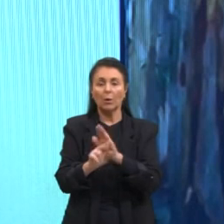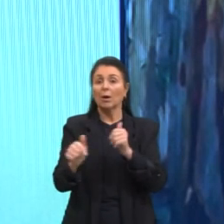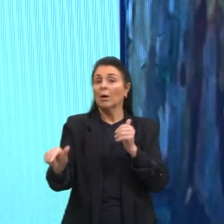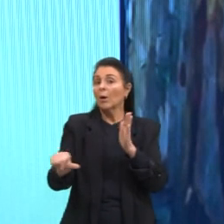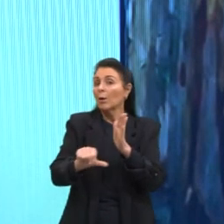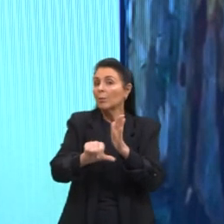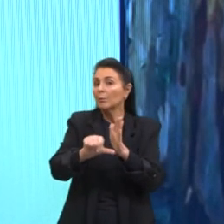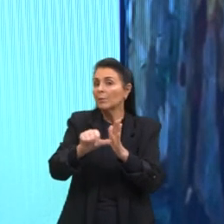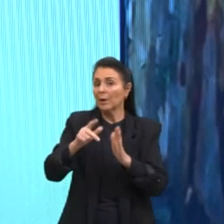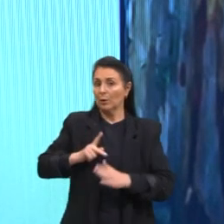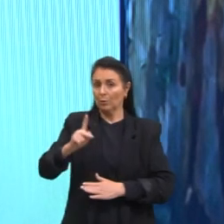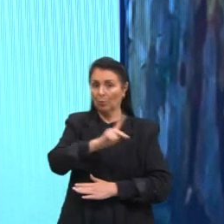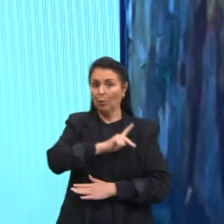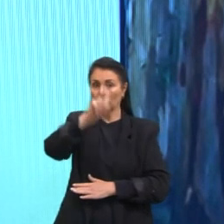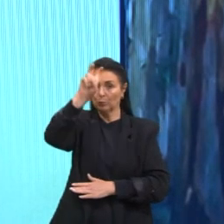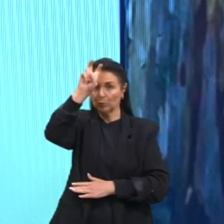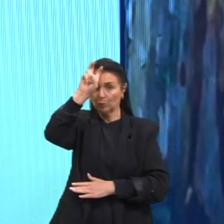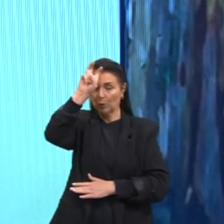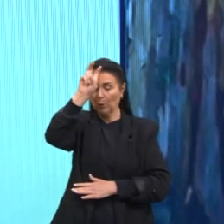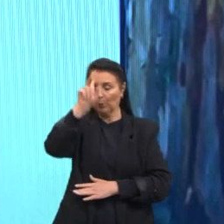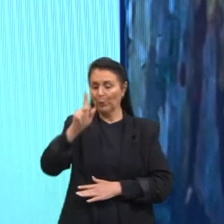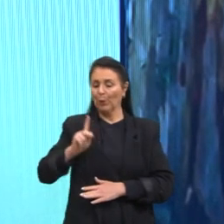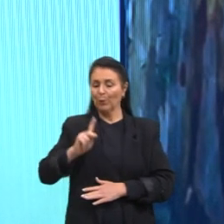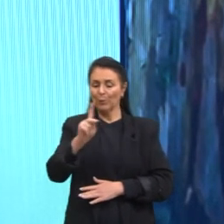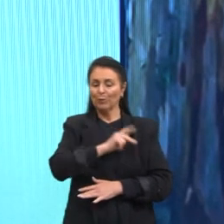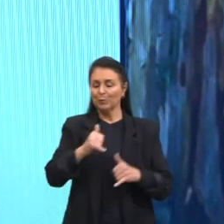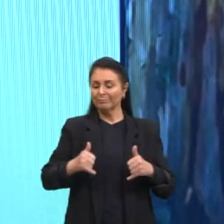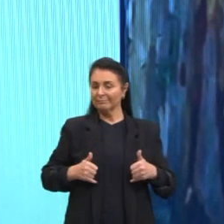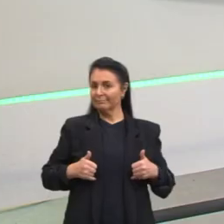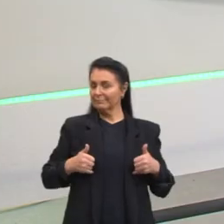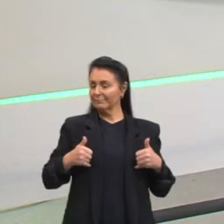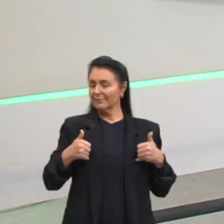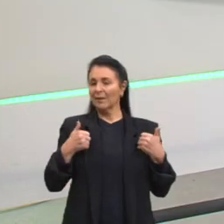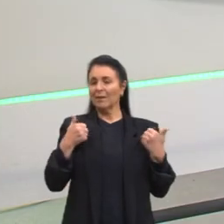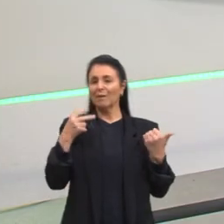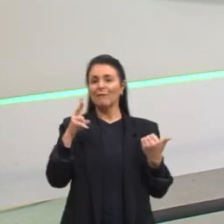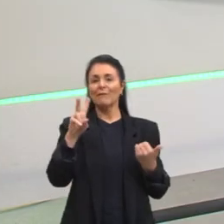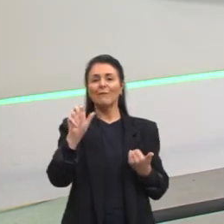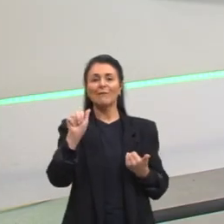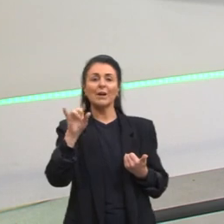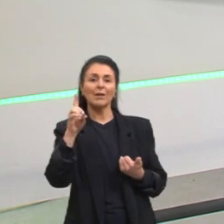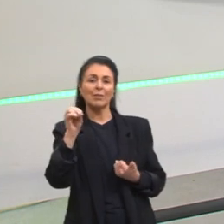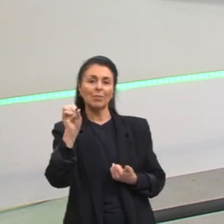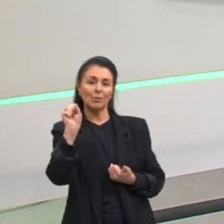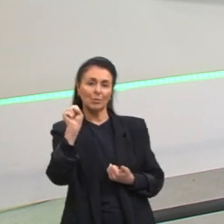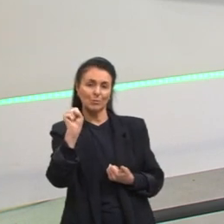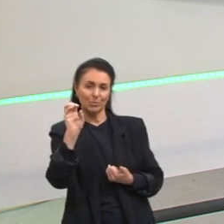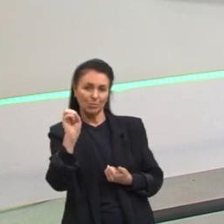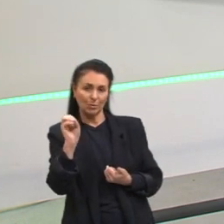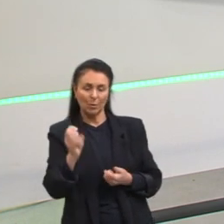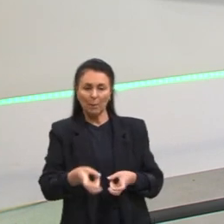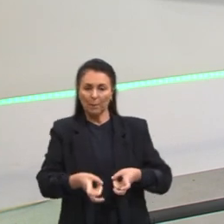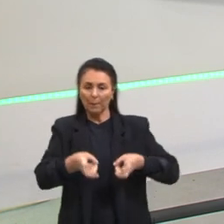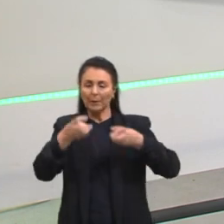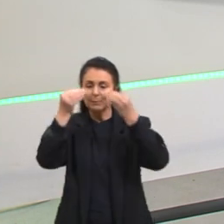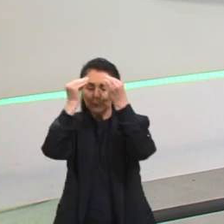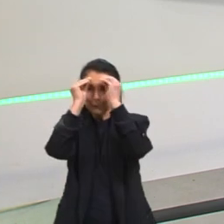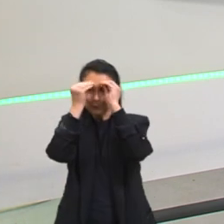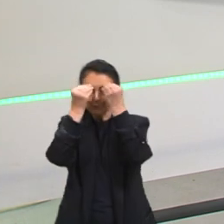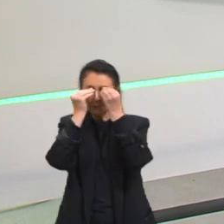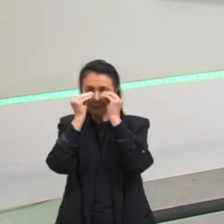primeiro o povo é muito vaidoso então nós percebemos aqui a maquiagem é e